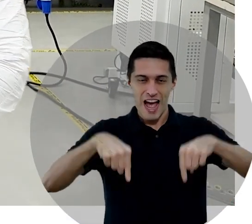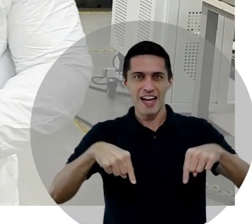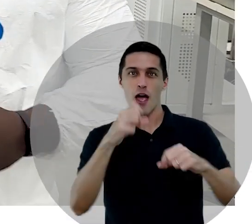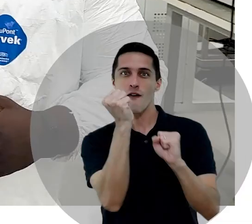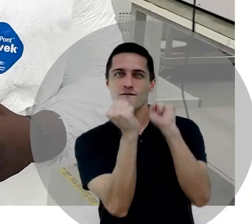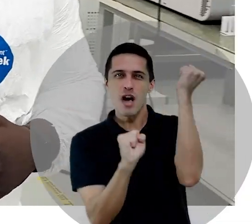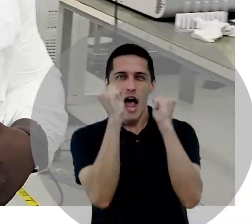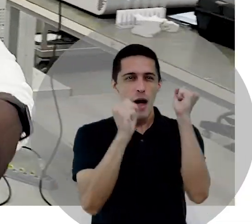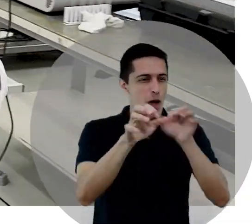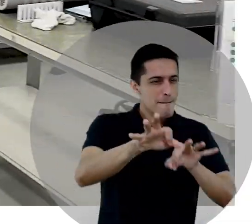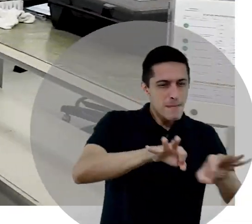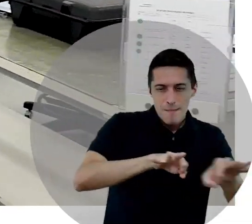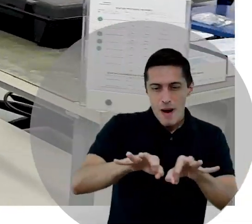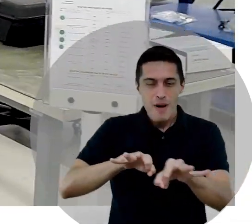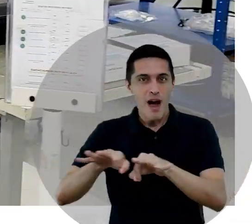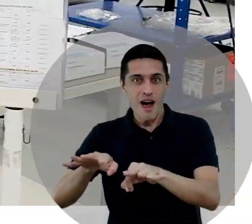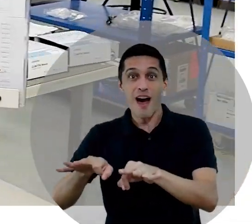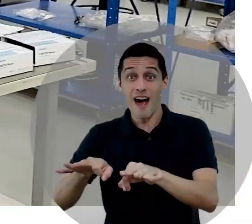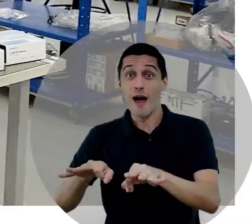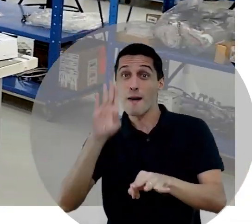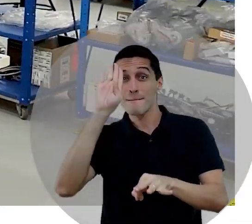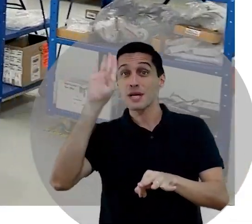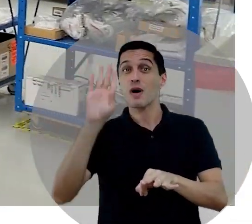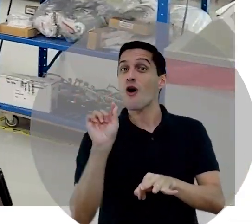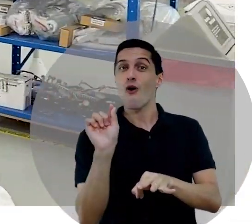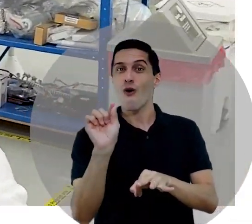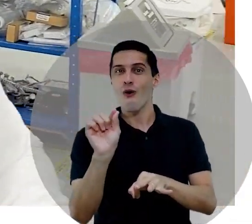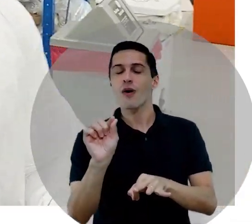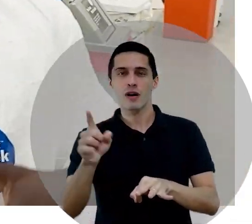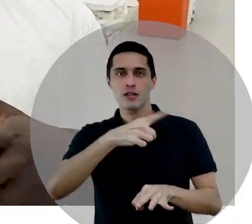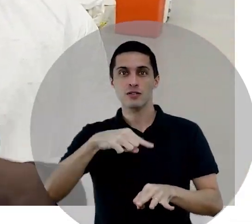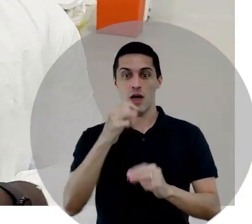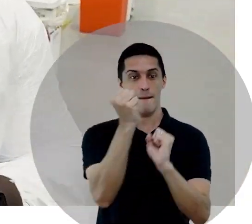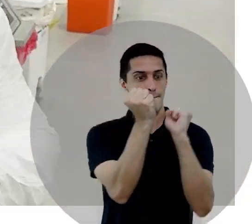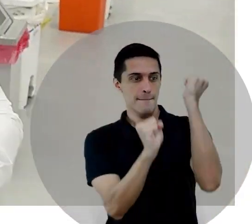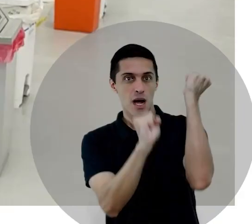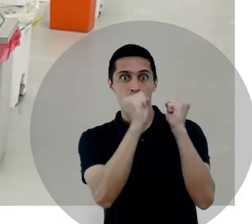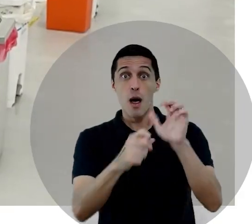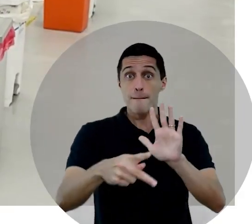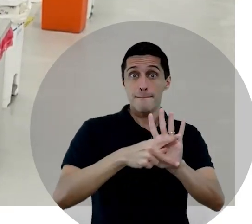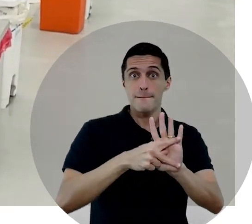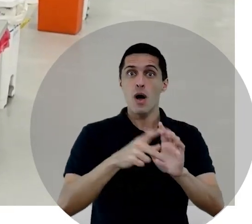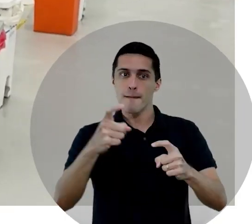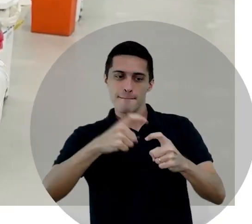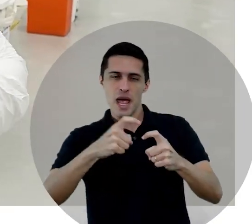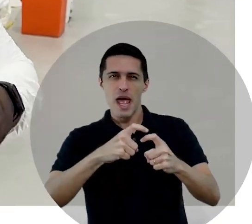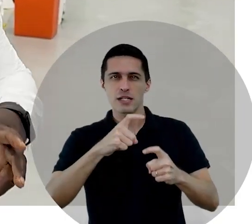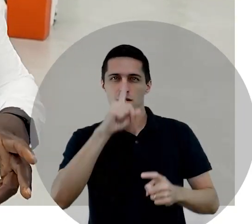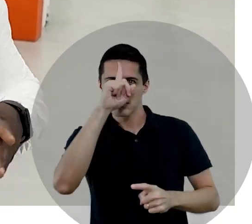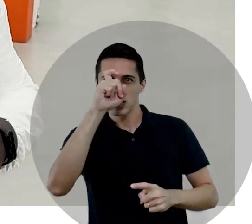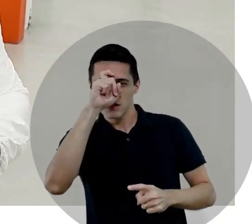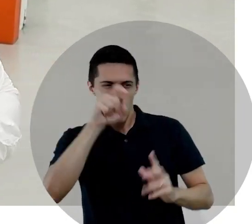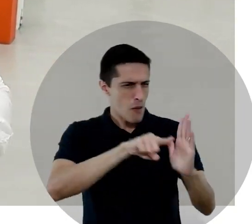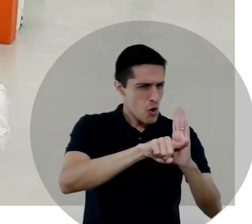a nossa fábrica e o Repair Shop. Nosso principal negócio é atuar com equipamento médico hospitalar,